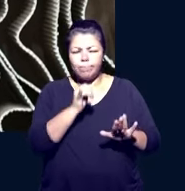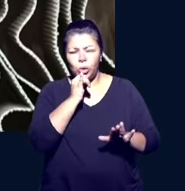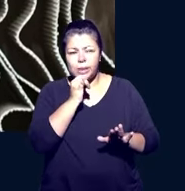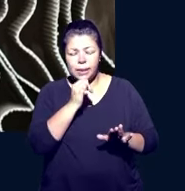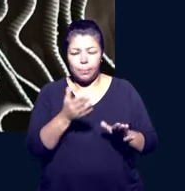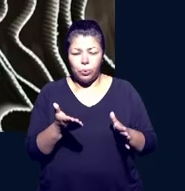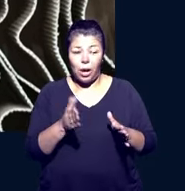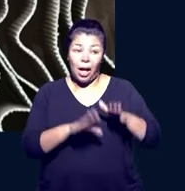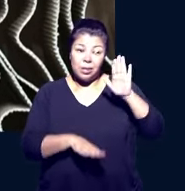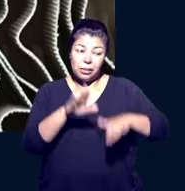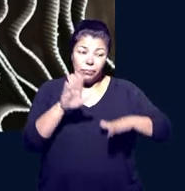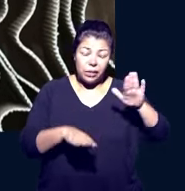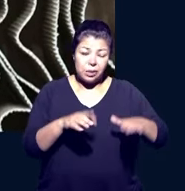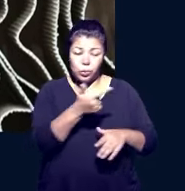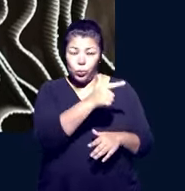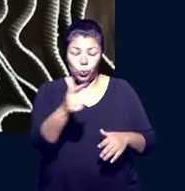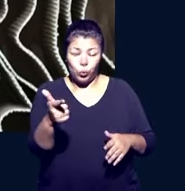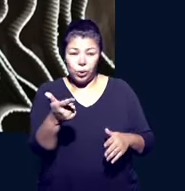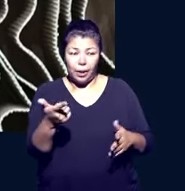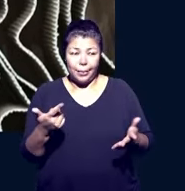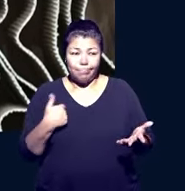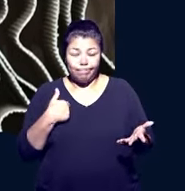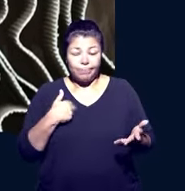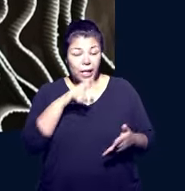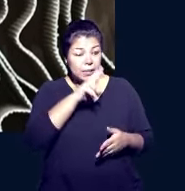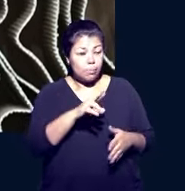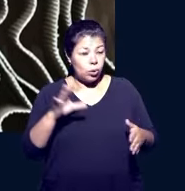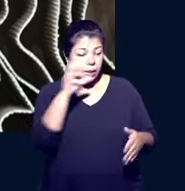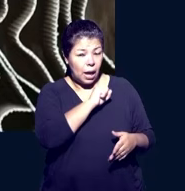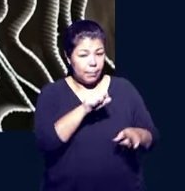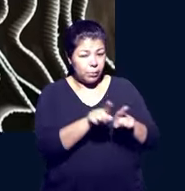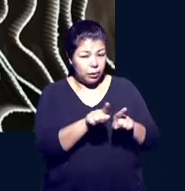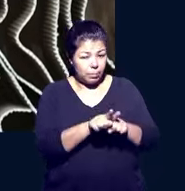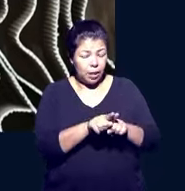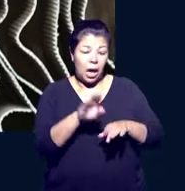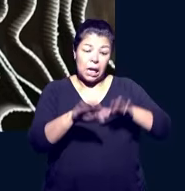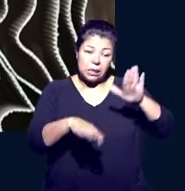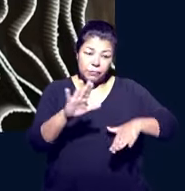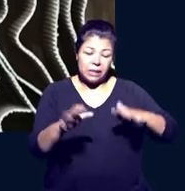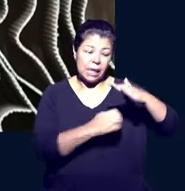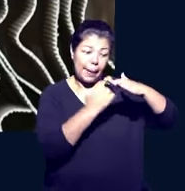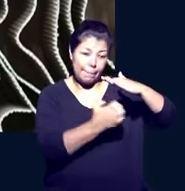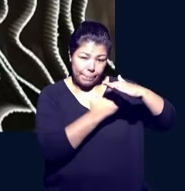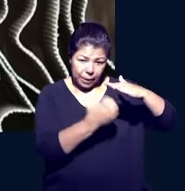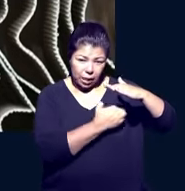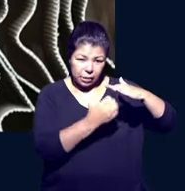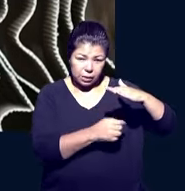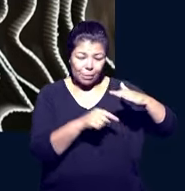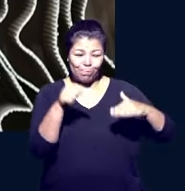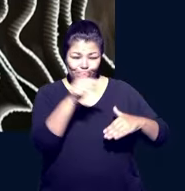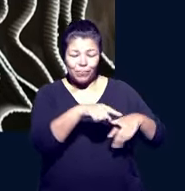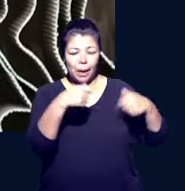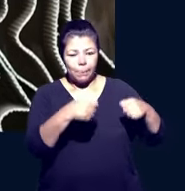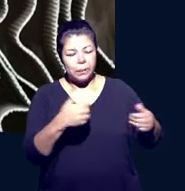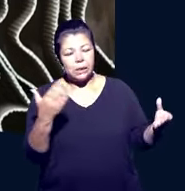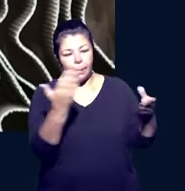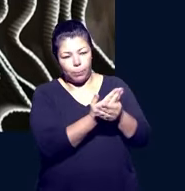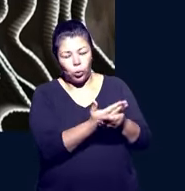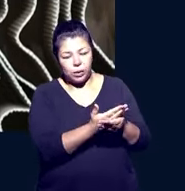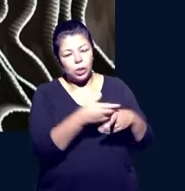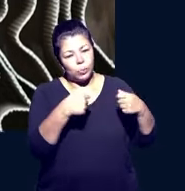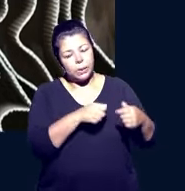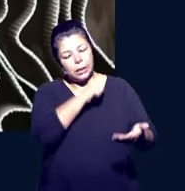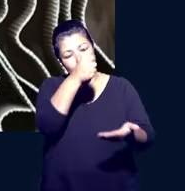suspensivo e a e o e quem foi condenado as empresas que são condenadas são obrigadas a a depositar a